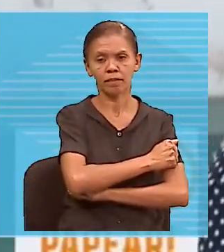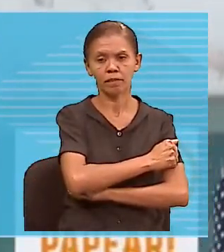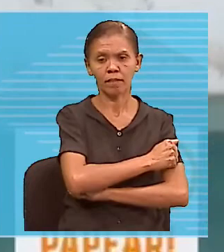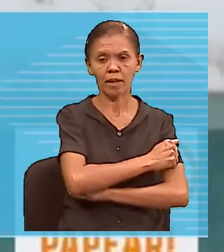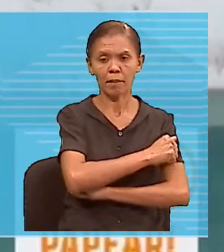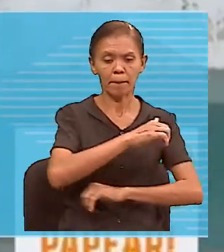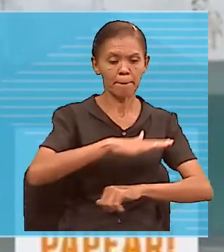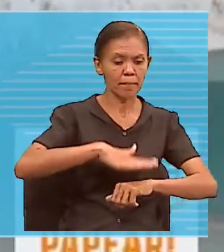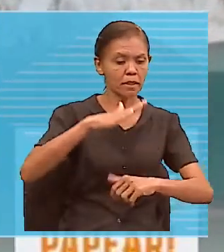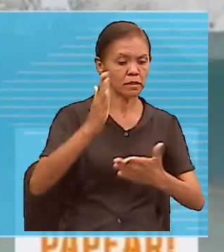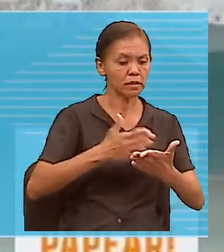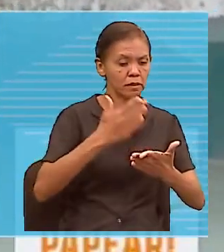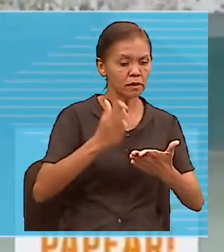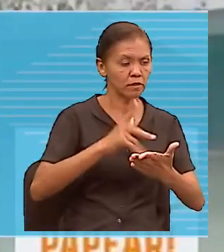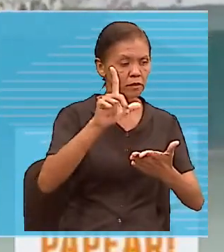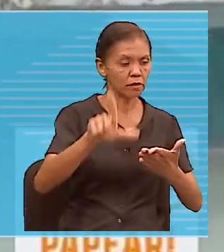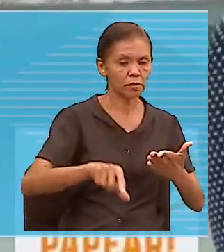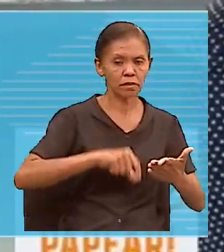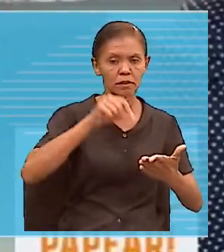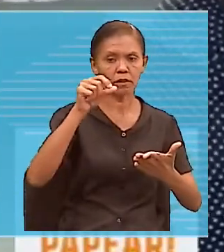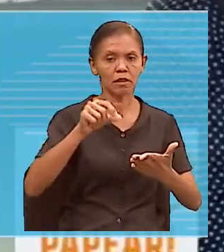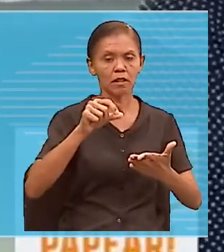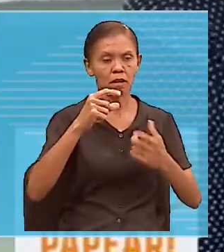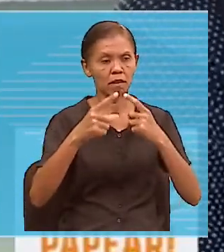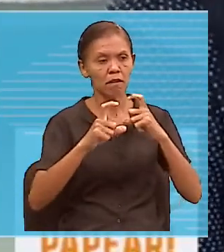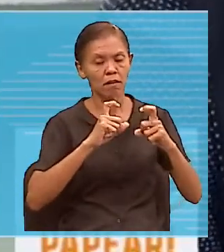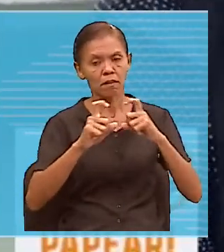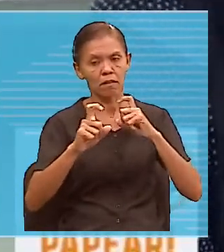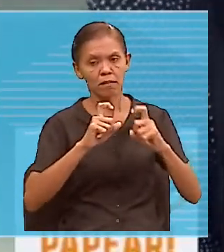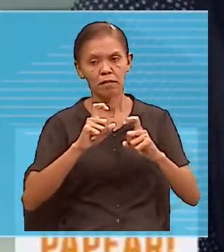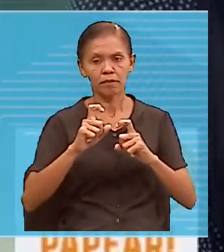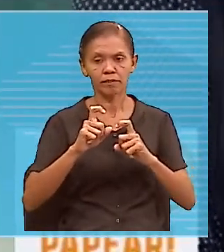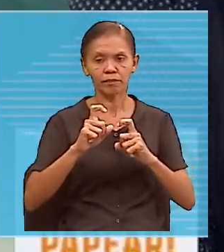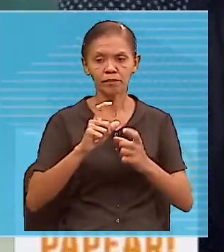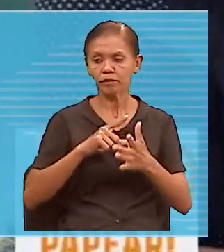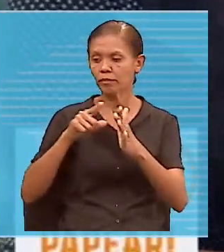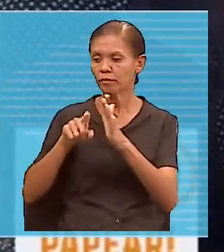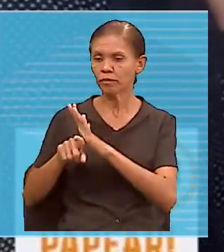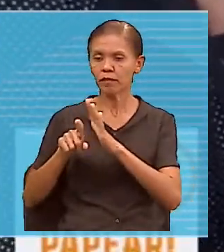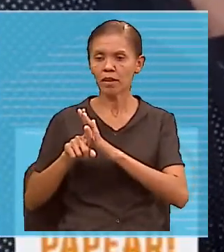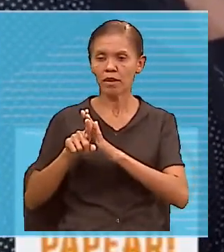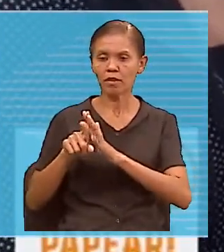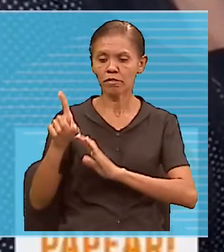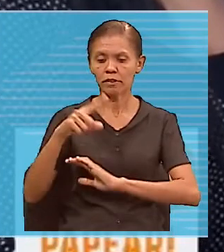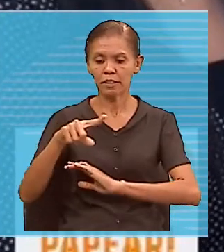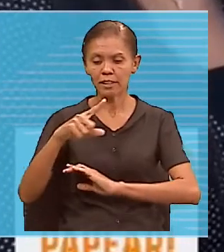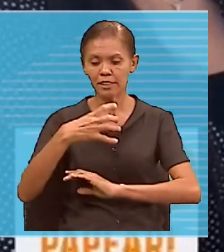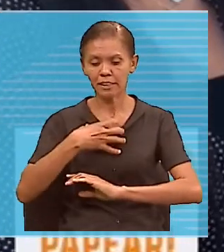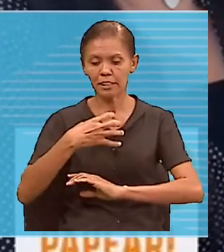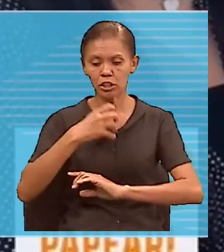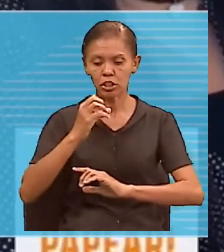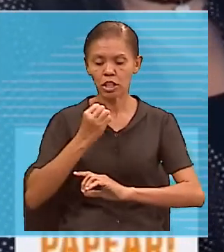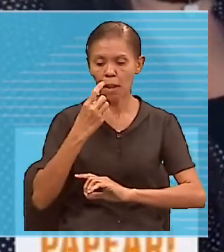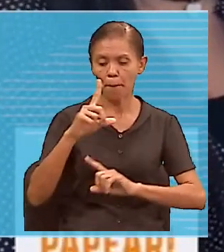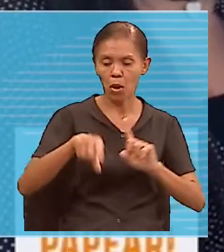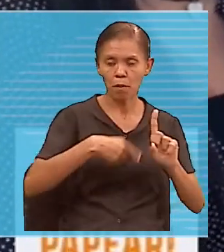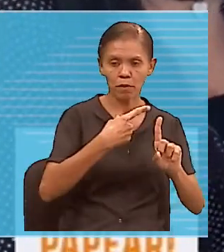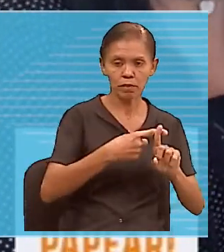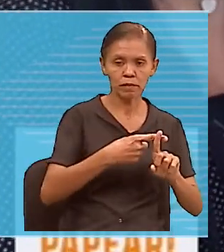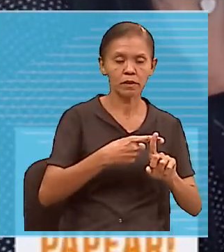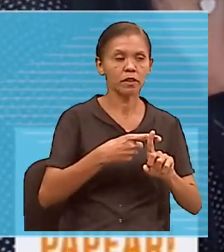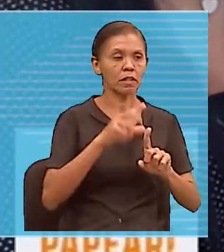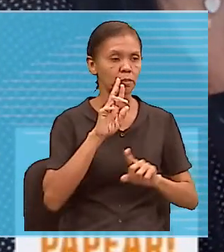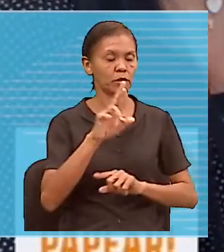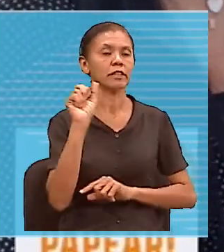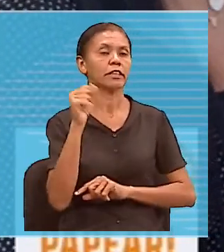sendo positivo esse projeto? Não só positivo, como essencial para o desenvolvimento de todos os alunos e da escola,